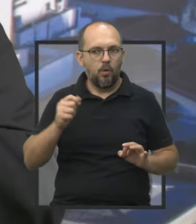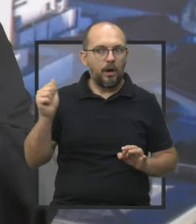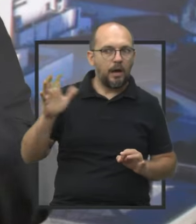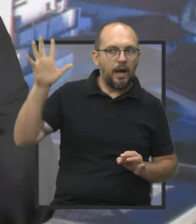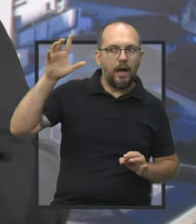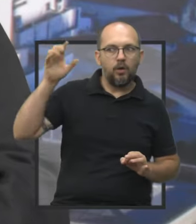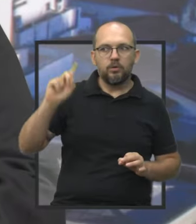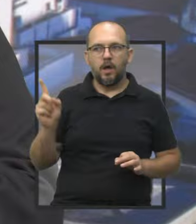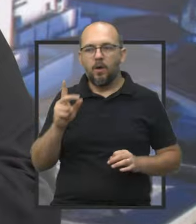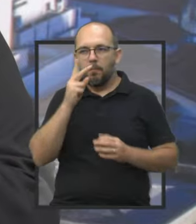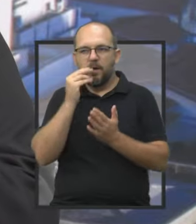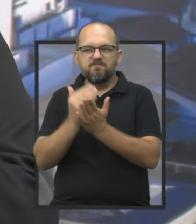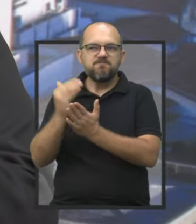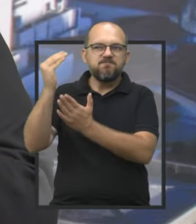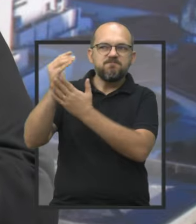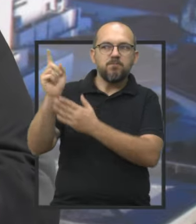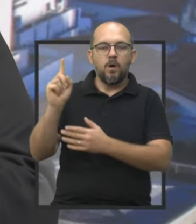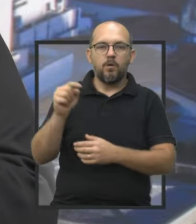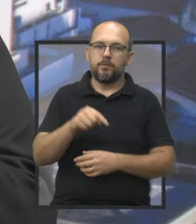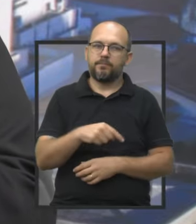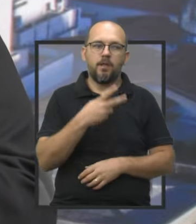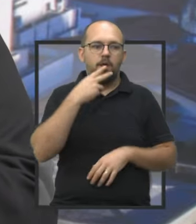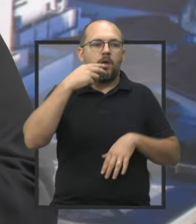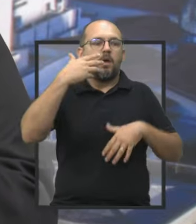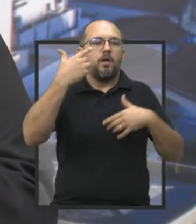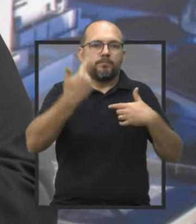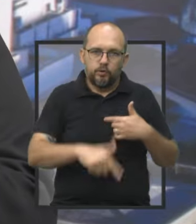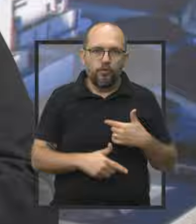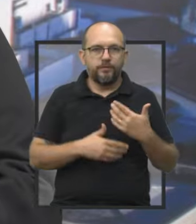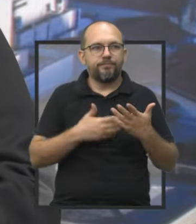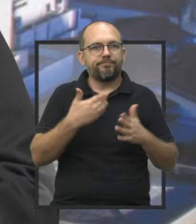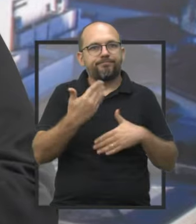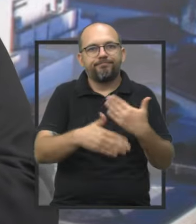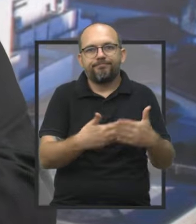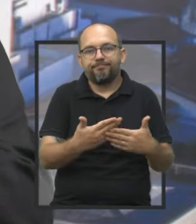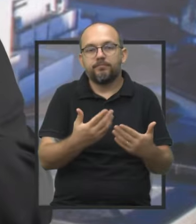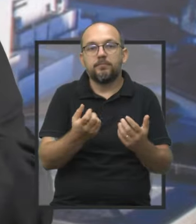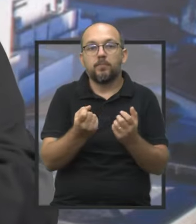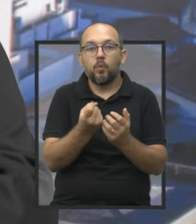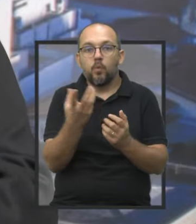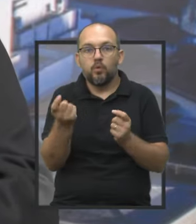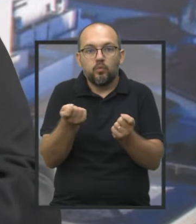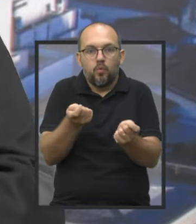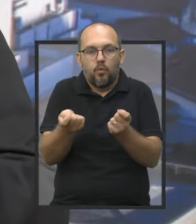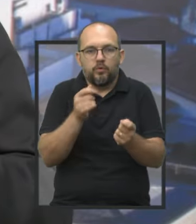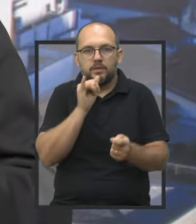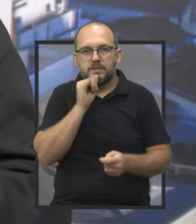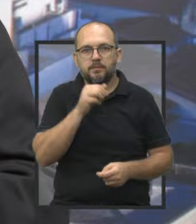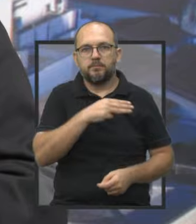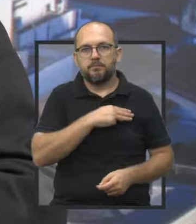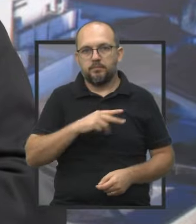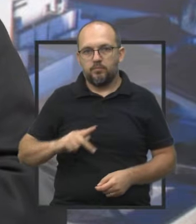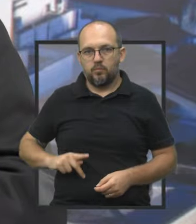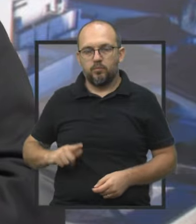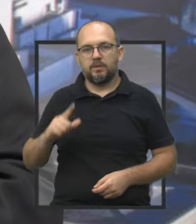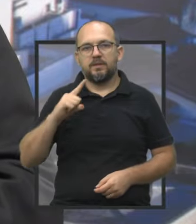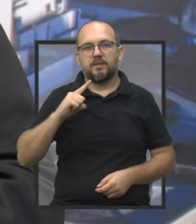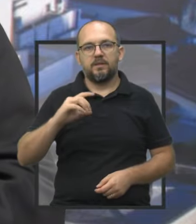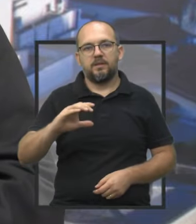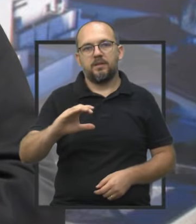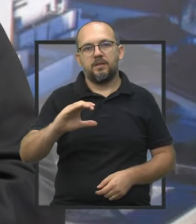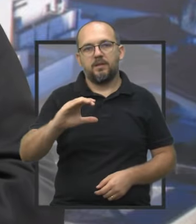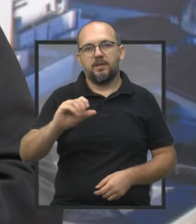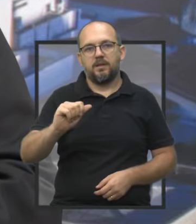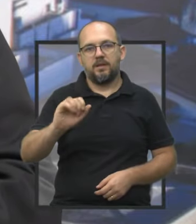caro, está superfaturada. E a gente patina de novo. Quanto os órgãos de controle, o Ministério Público, por exemplo, eles têm o CAEX. Numa